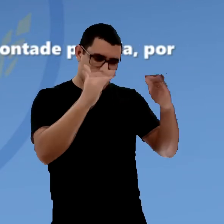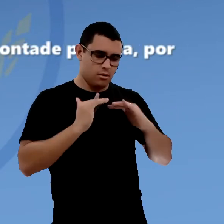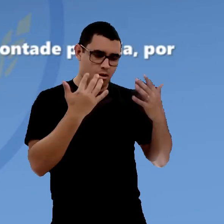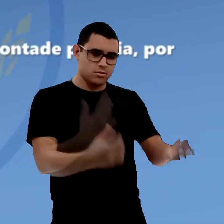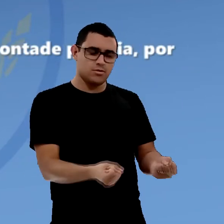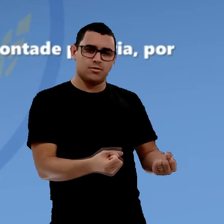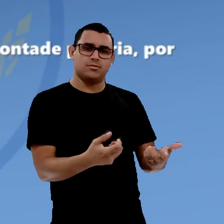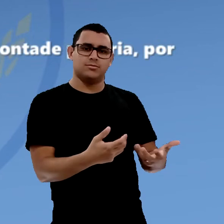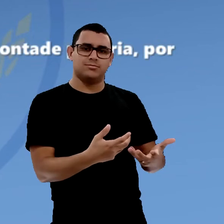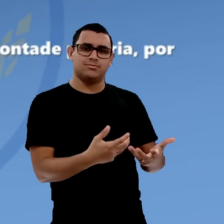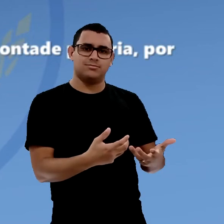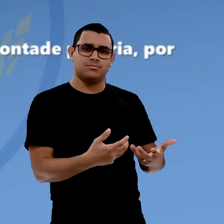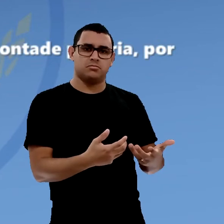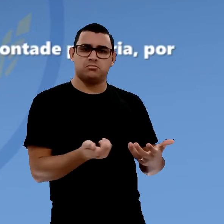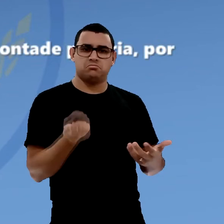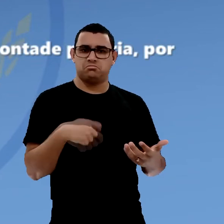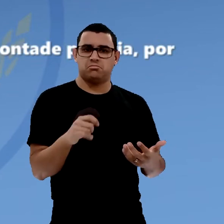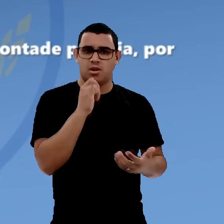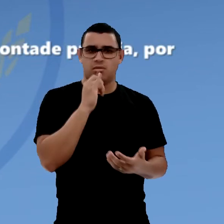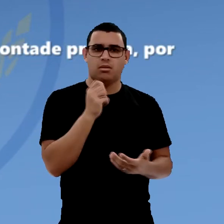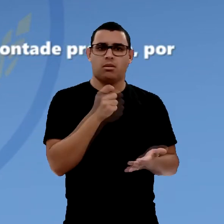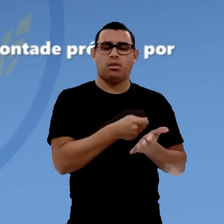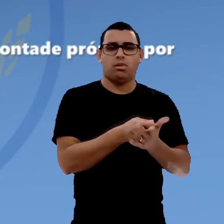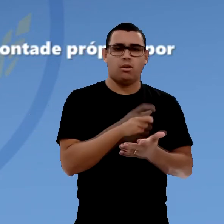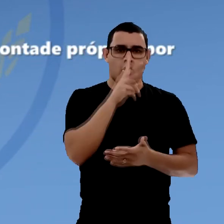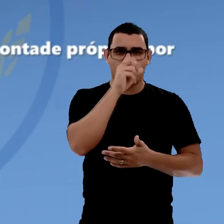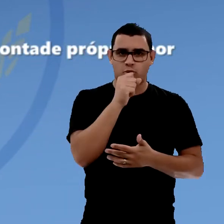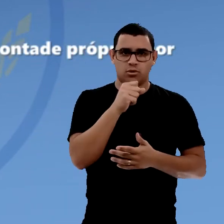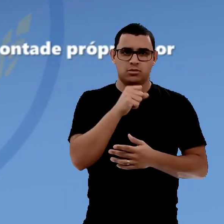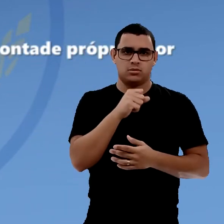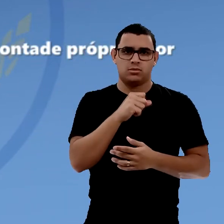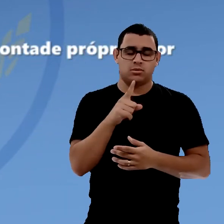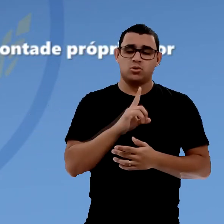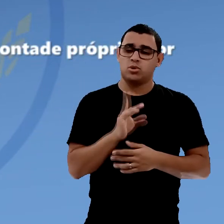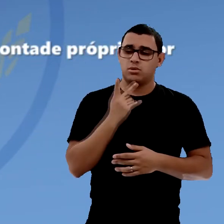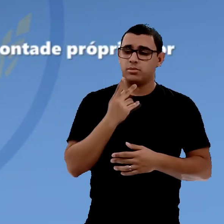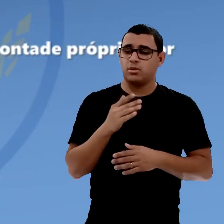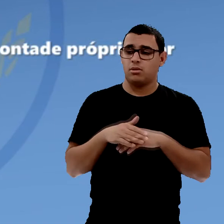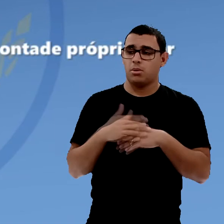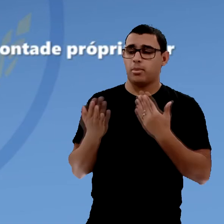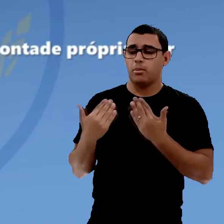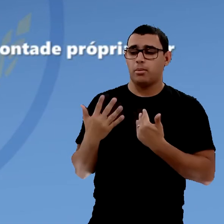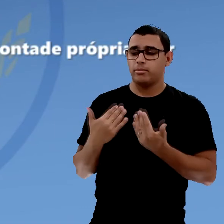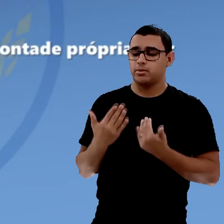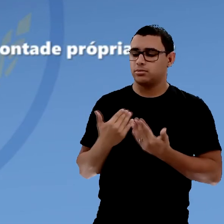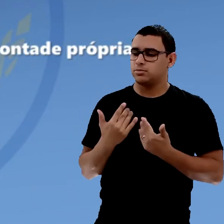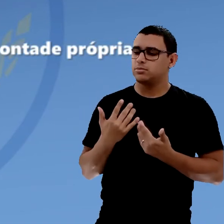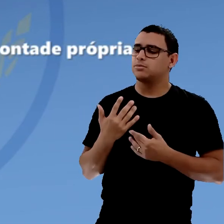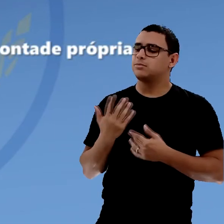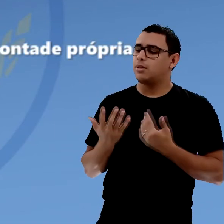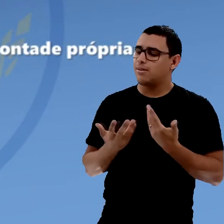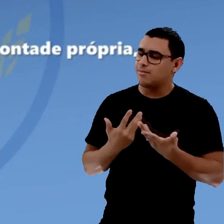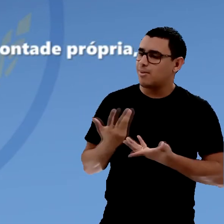sua vontade, sem precisar impor, sem precisar de força ou ameaça. Simplesmente conversando,